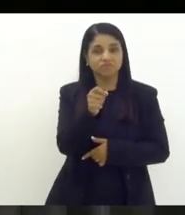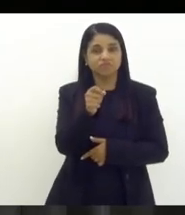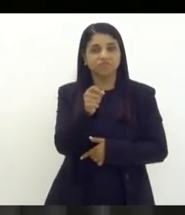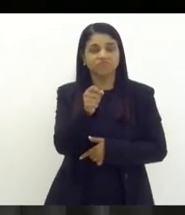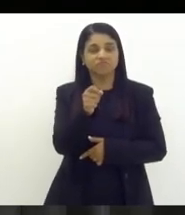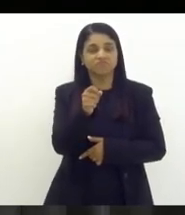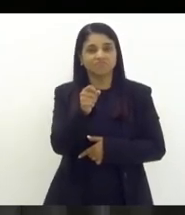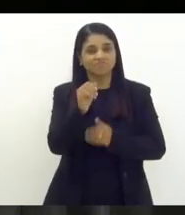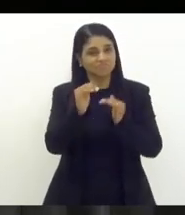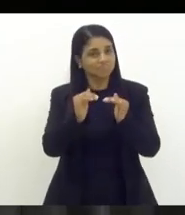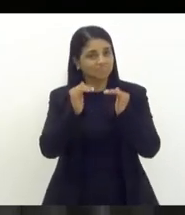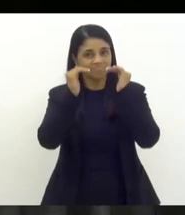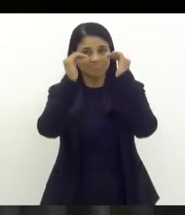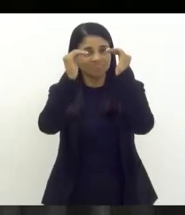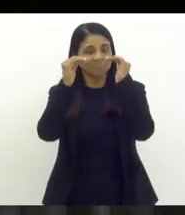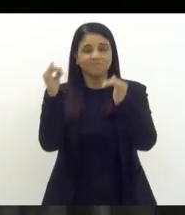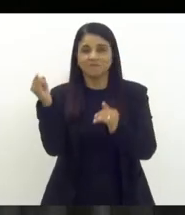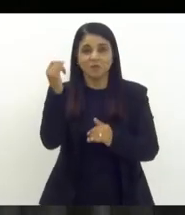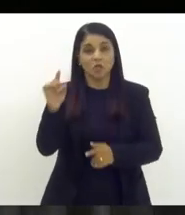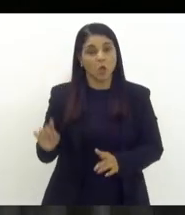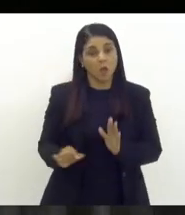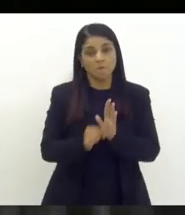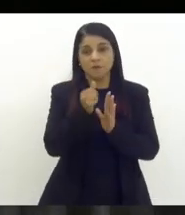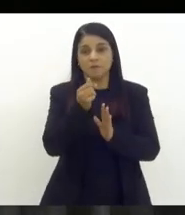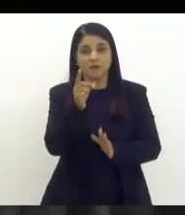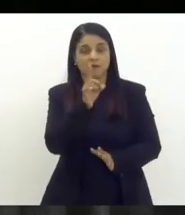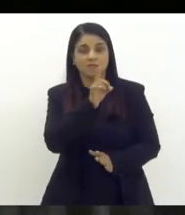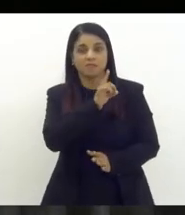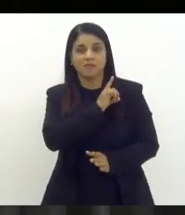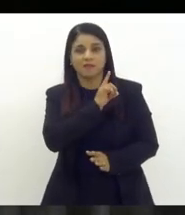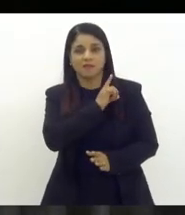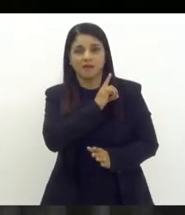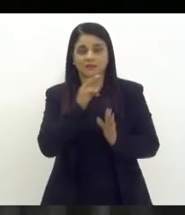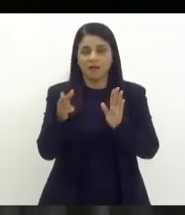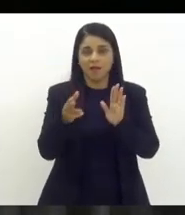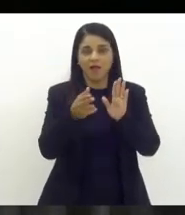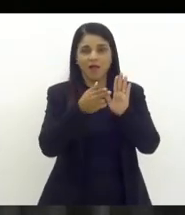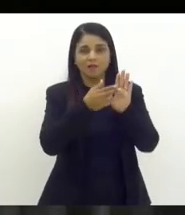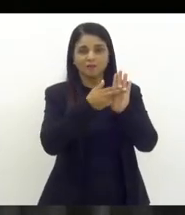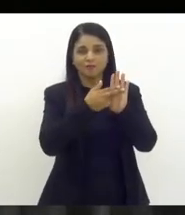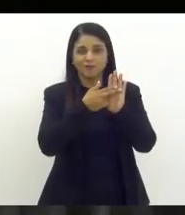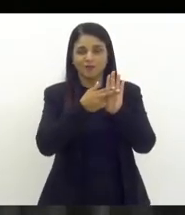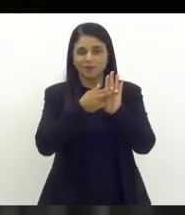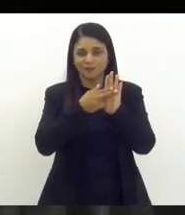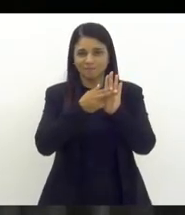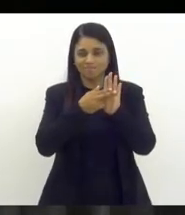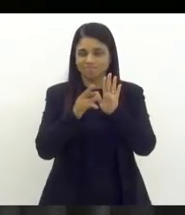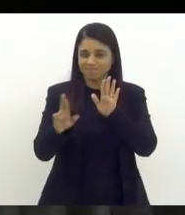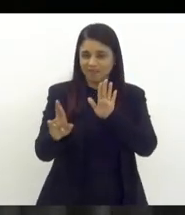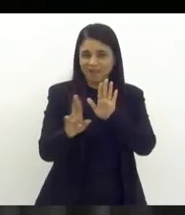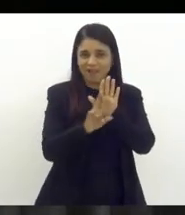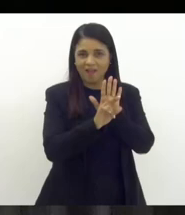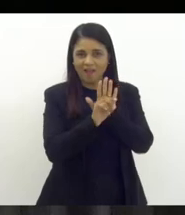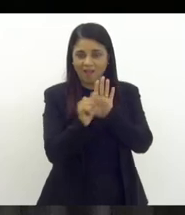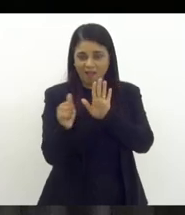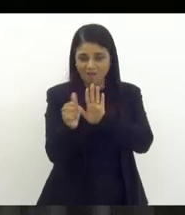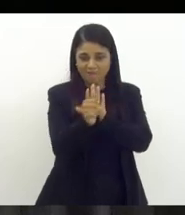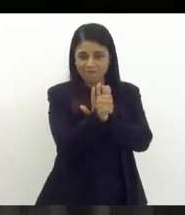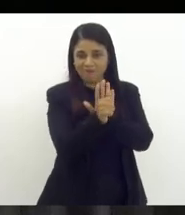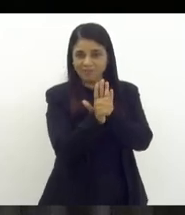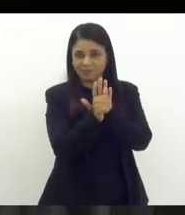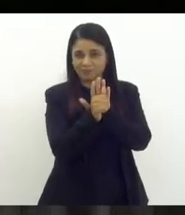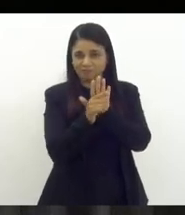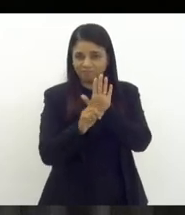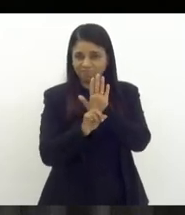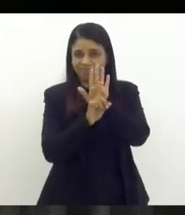primeira delegada a primeira mulher a assumir a titularidade estar à frente de uma delegacia que